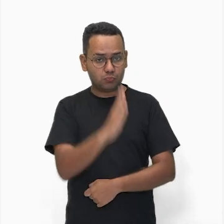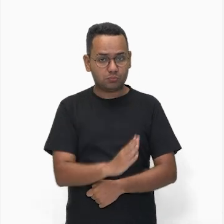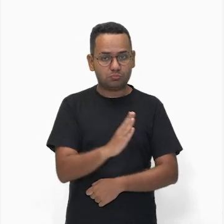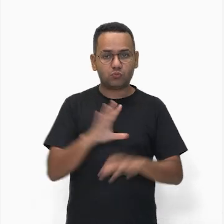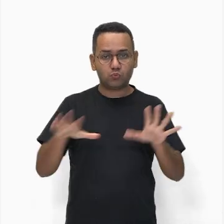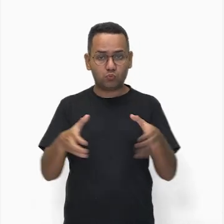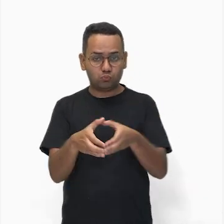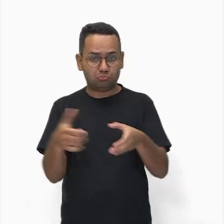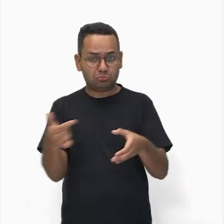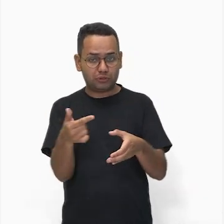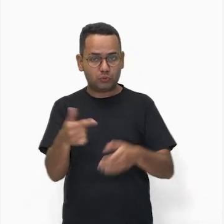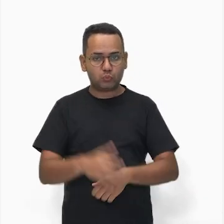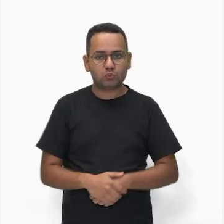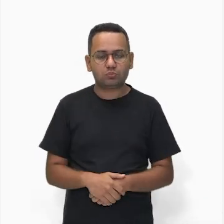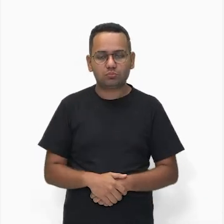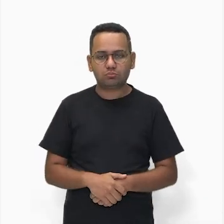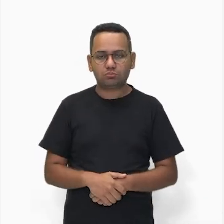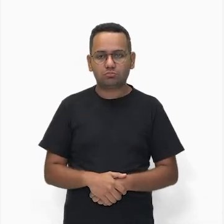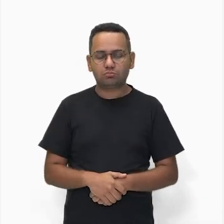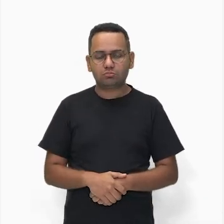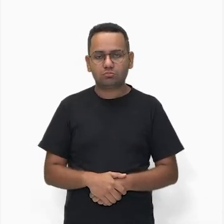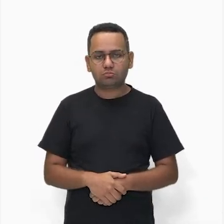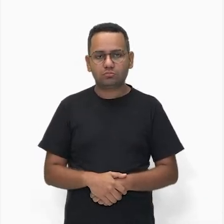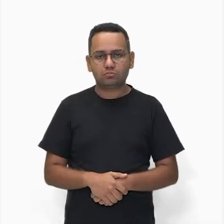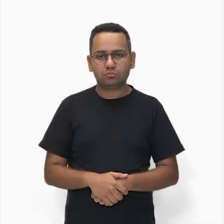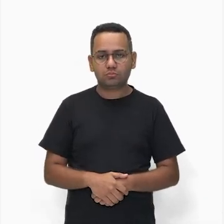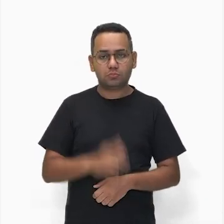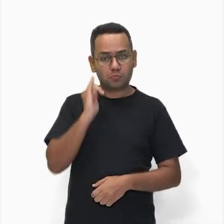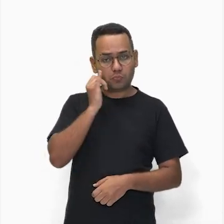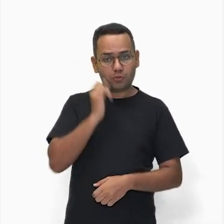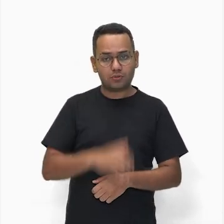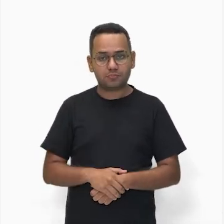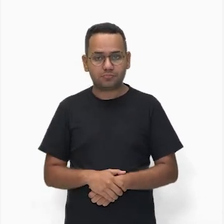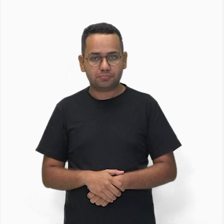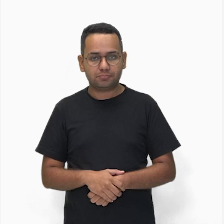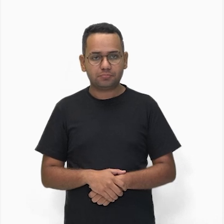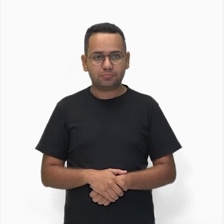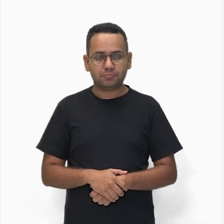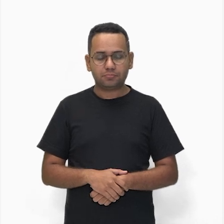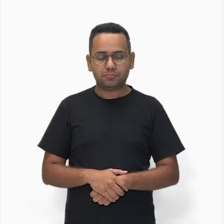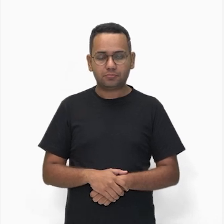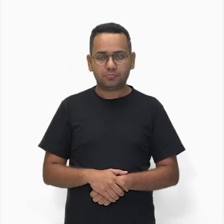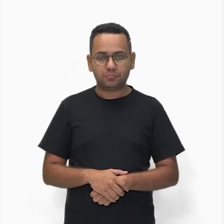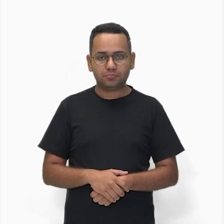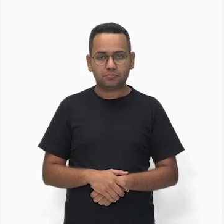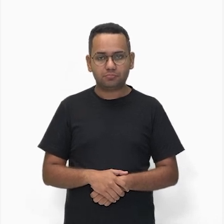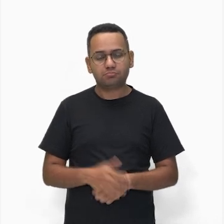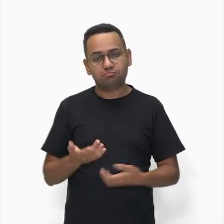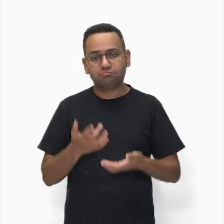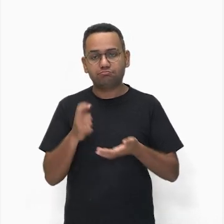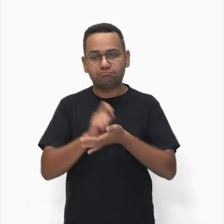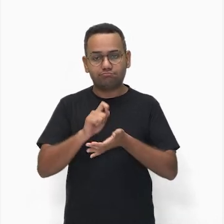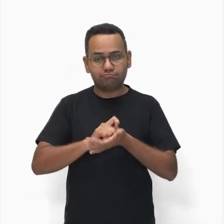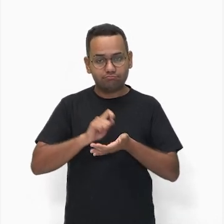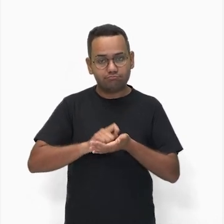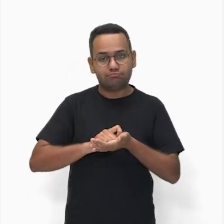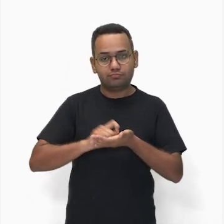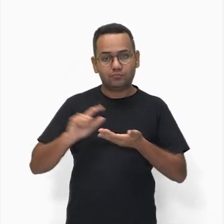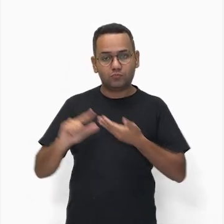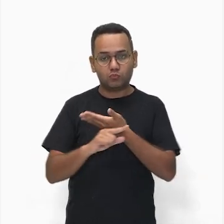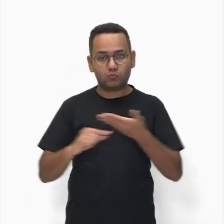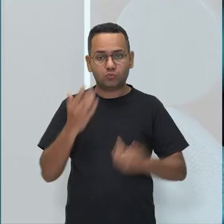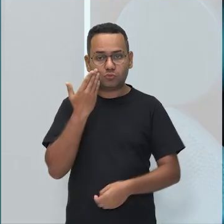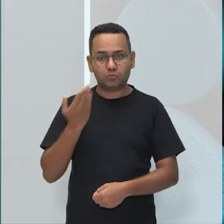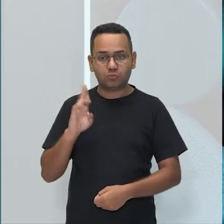Brasil, segunda fase, estudando a prosa, certo? A prosa literária, a produção literária aí de Raquel de